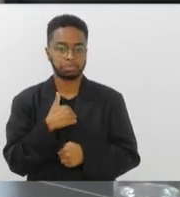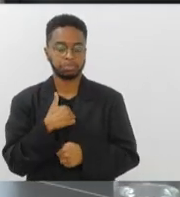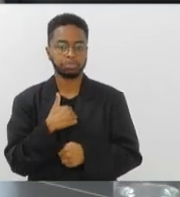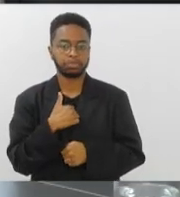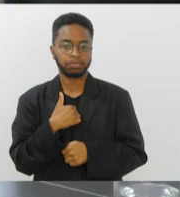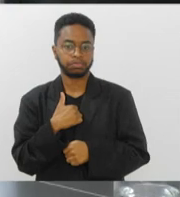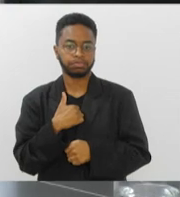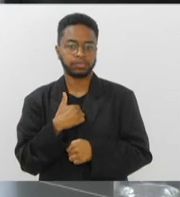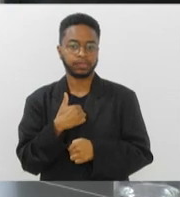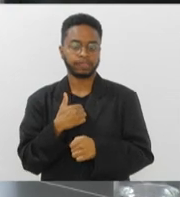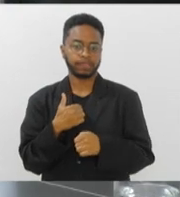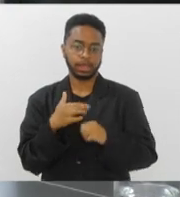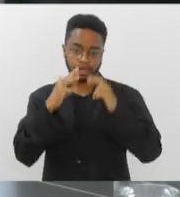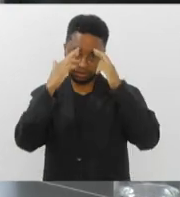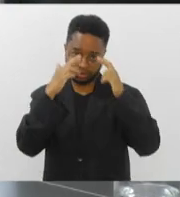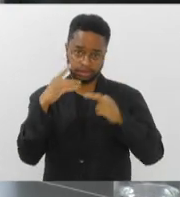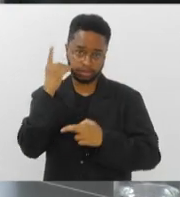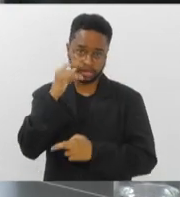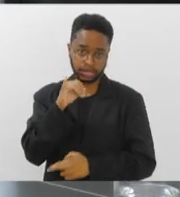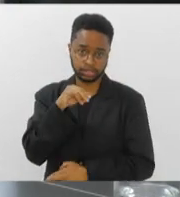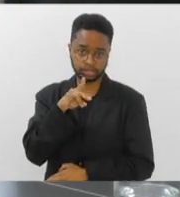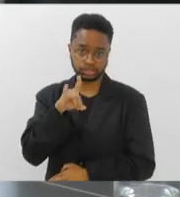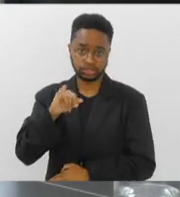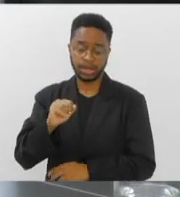que é meritória, mas uma invasão